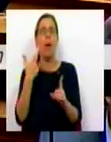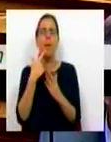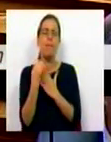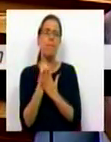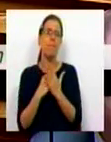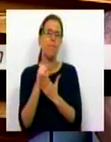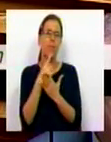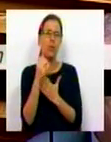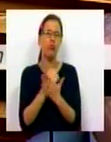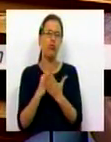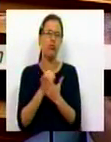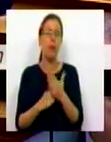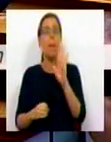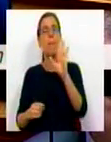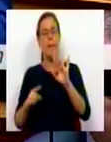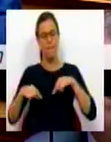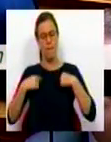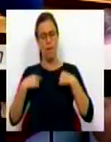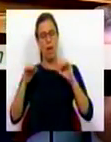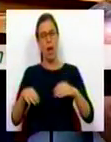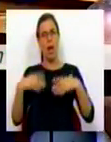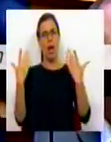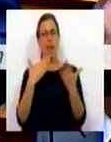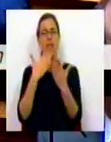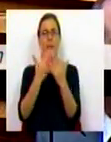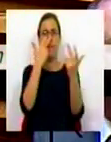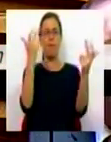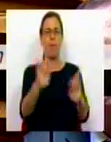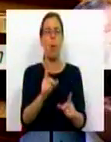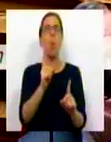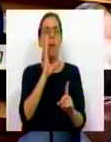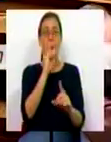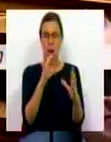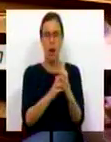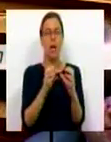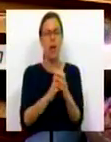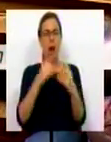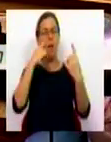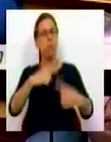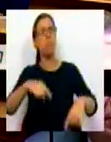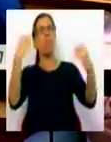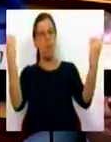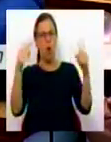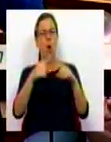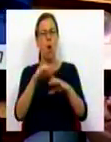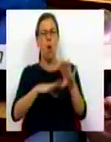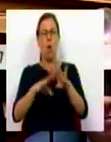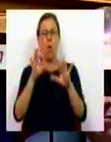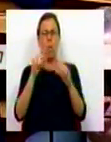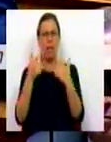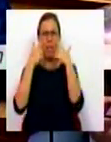disse uma única palavra, mas teve a iniciativa de vir fragilizar a Caixa Geral de Depósitos para a praça pública num ato de